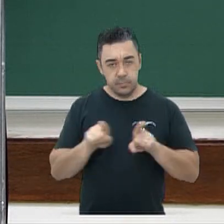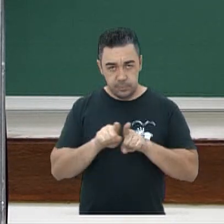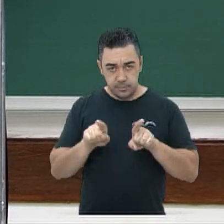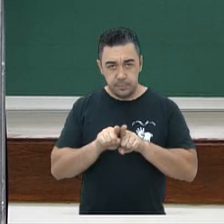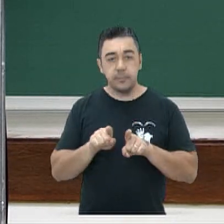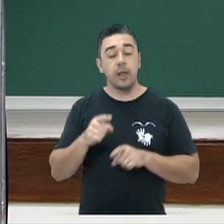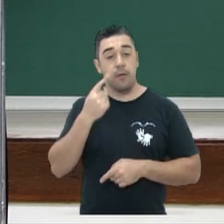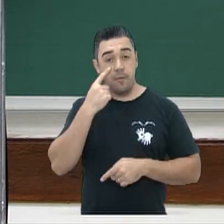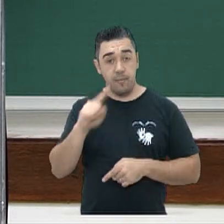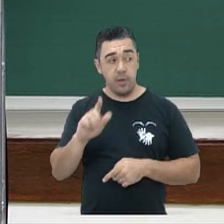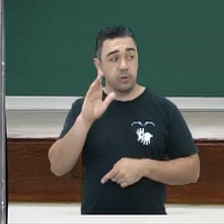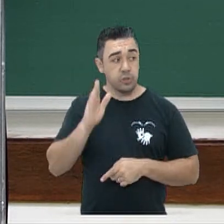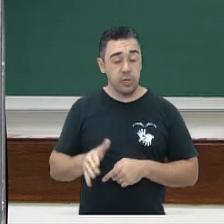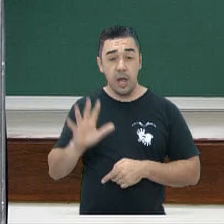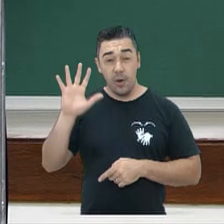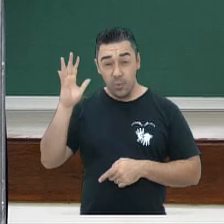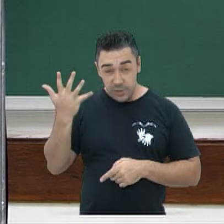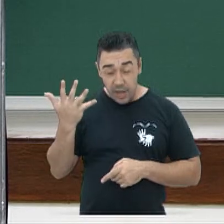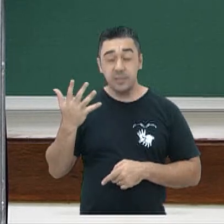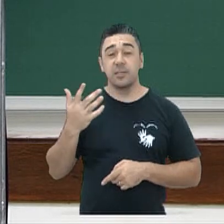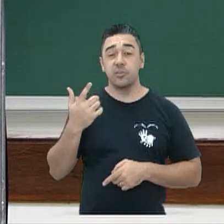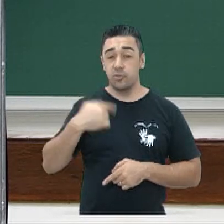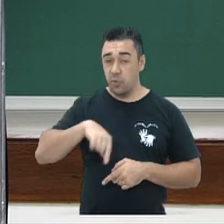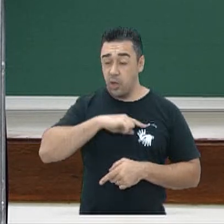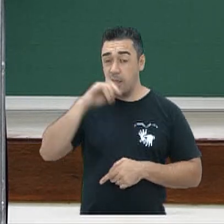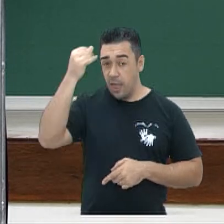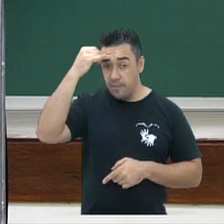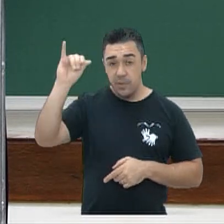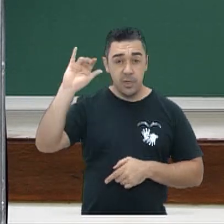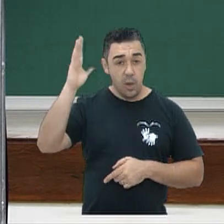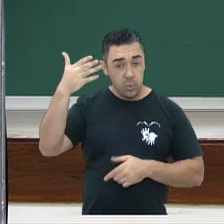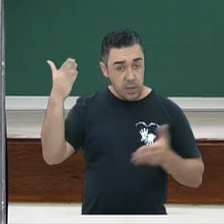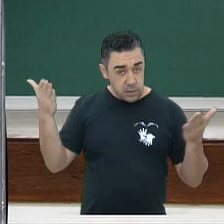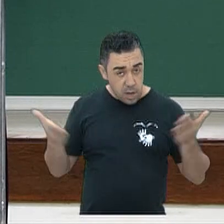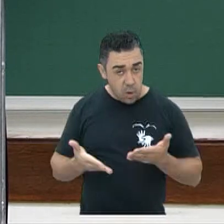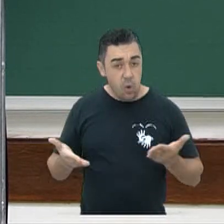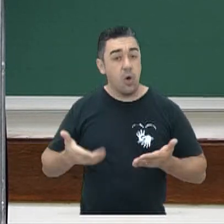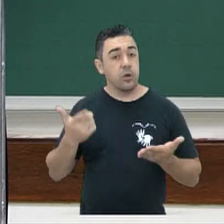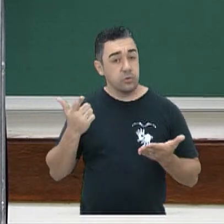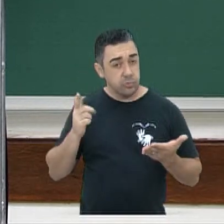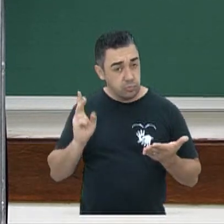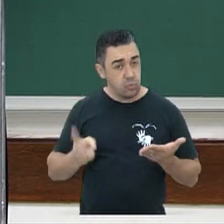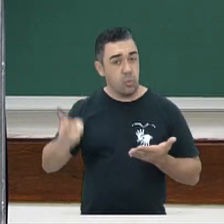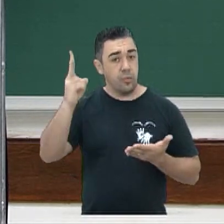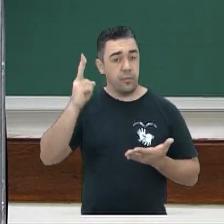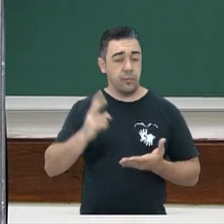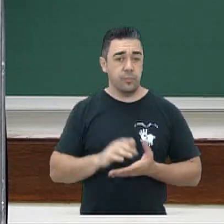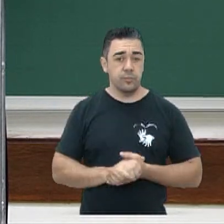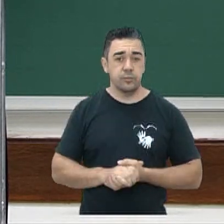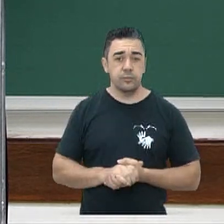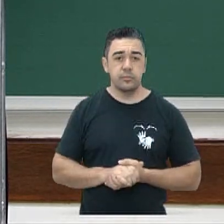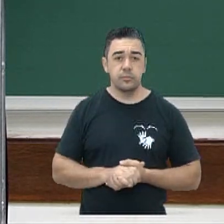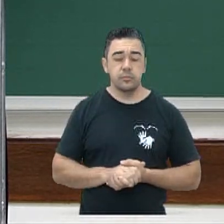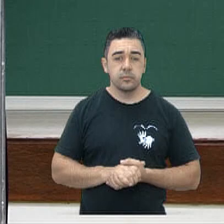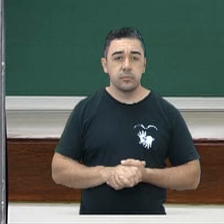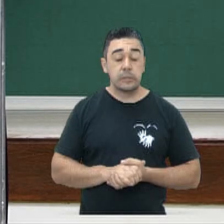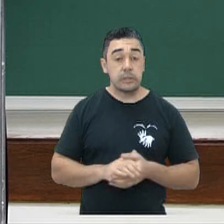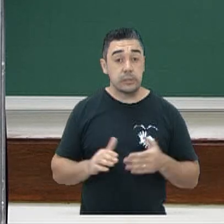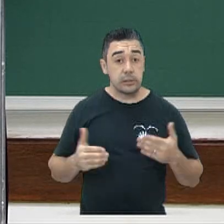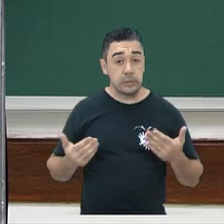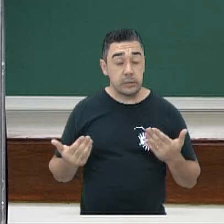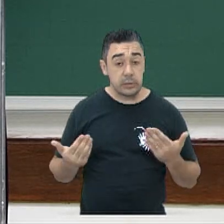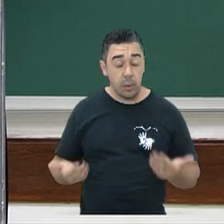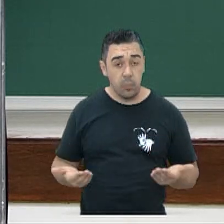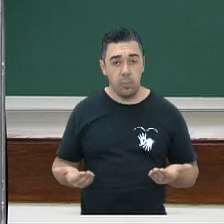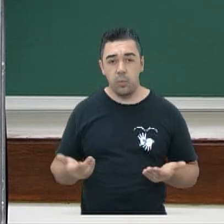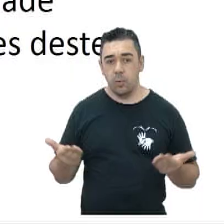justamente vendo o que acontece lá que a gente evita que aconteça aqui. Né? Então, a gente vai ver,